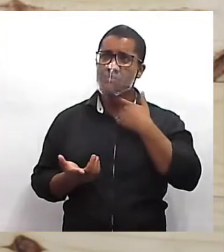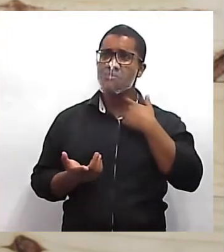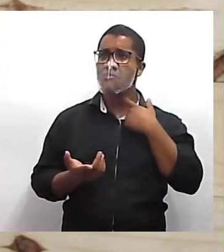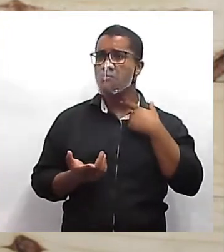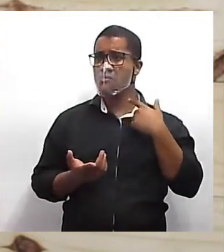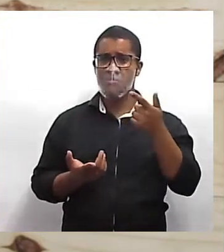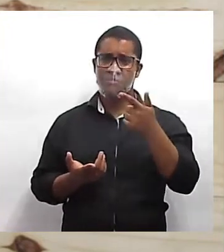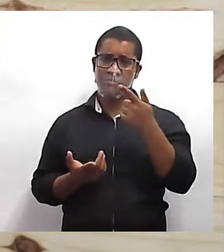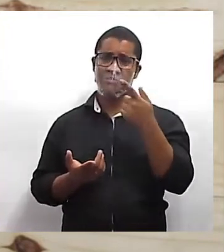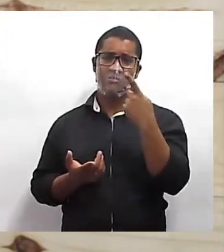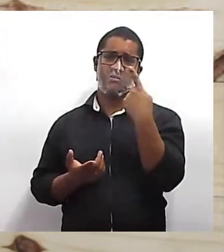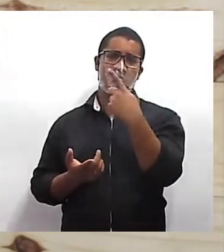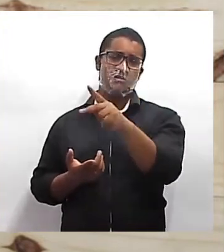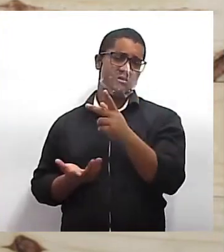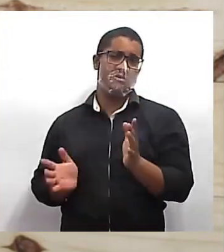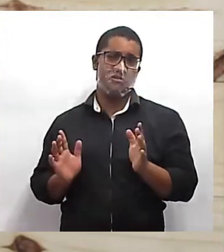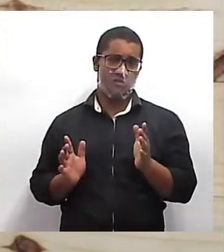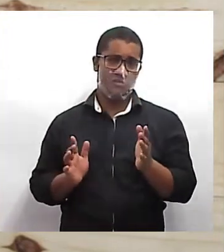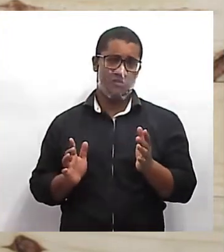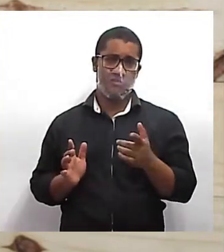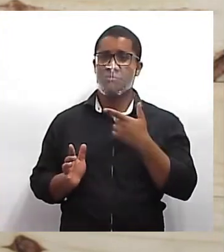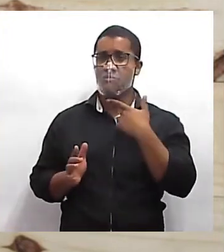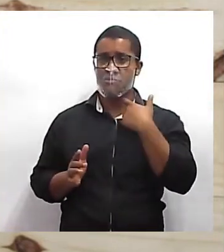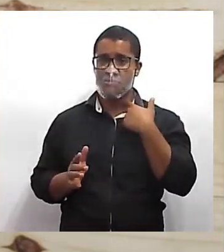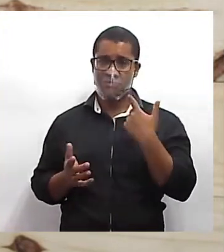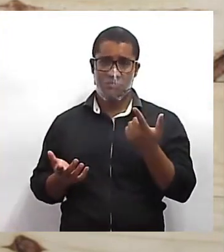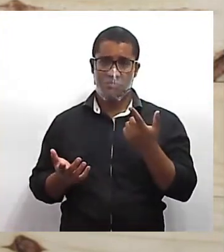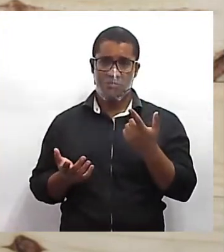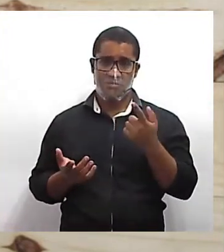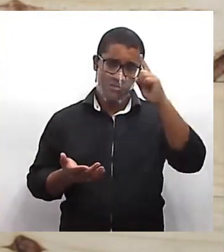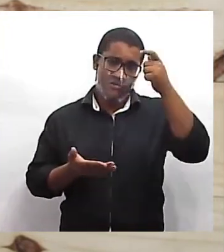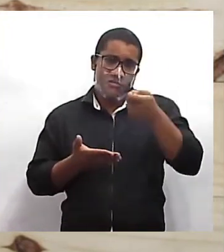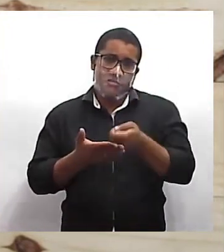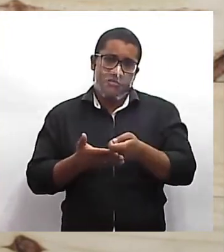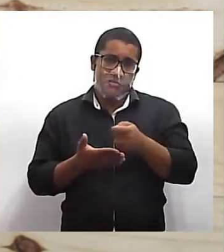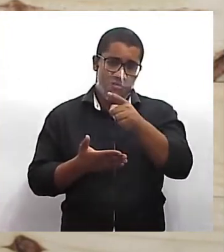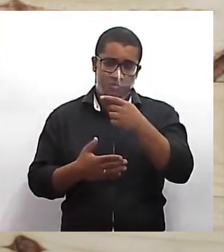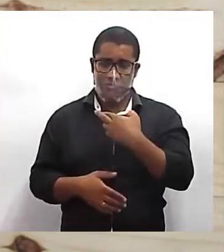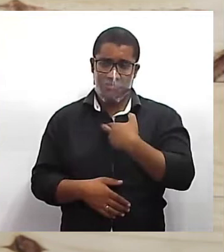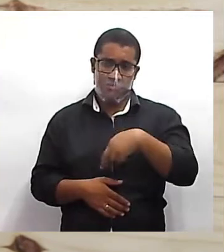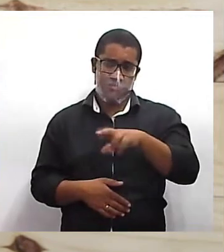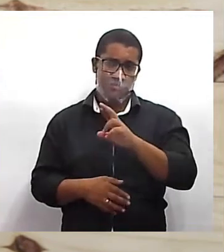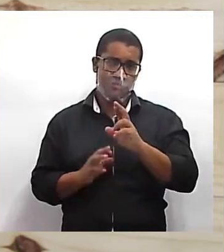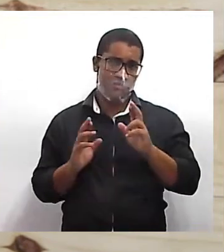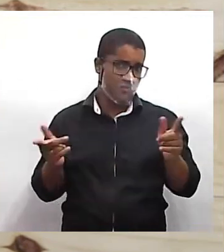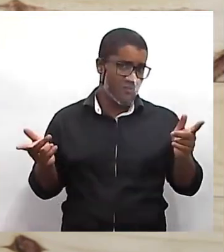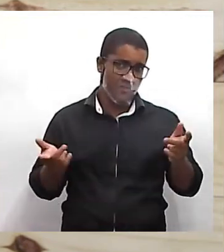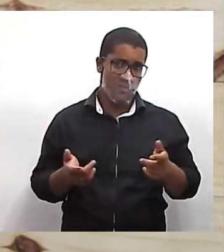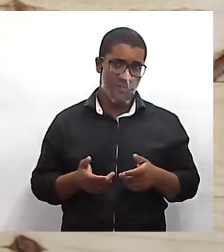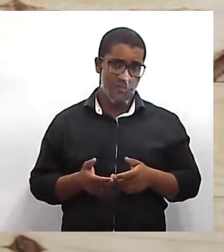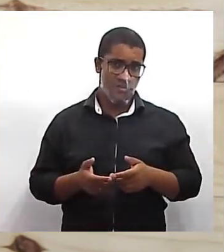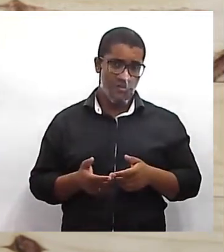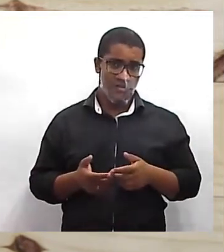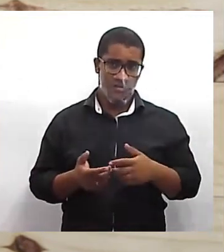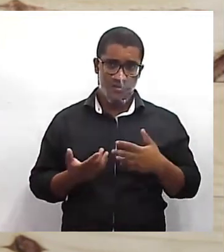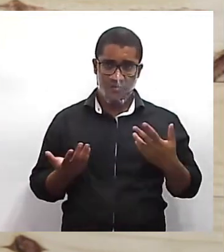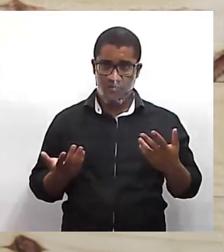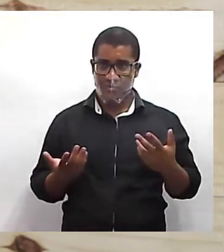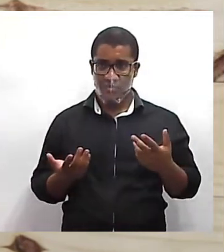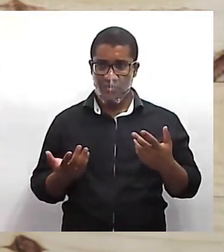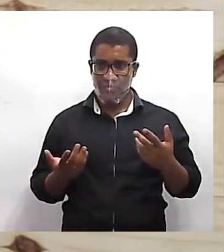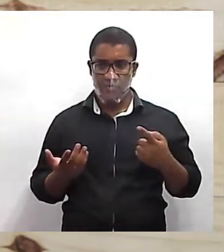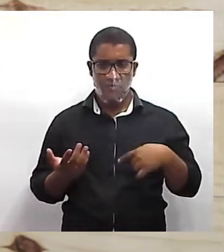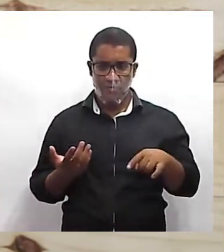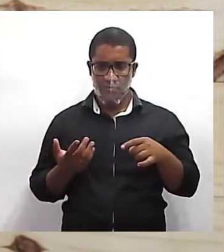minha, não é verdade? Porque ele tem uma orientação religiosa diferente da minha. E a pluralidade? Onde é que